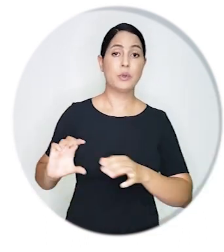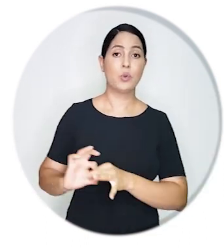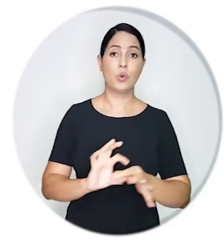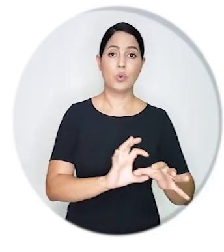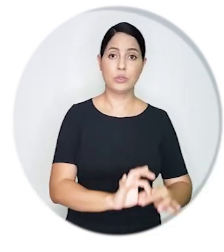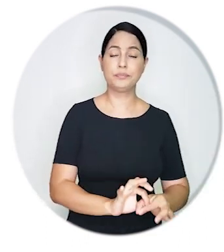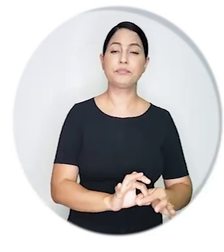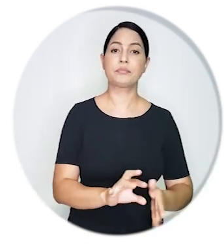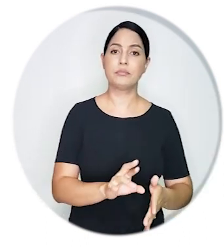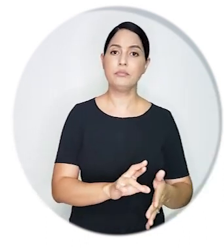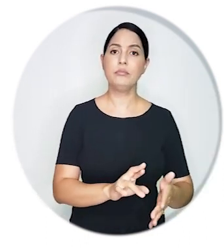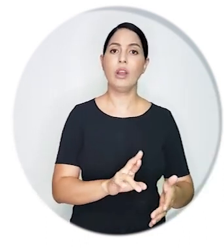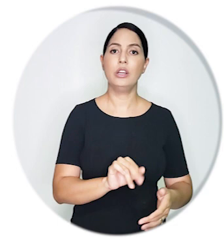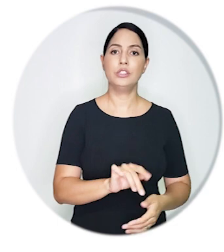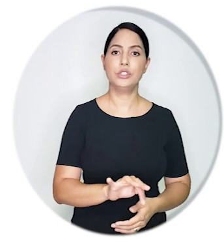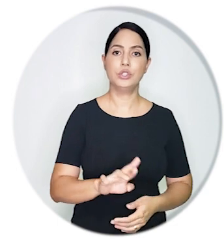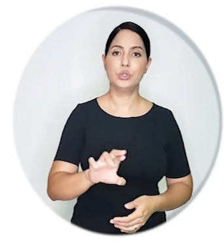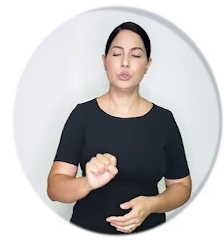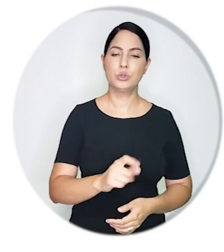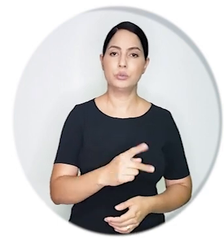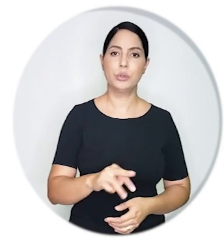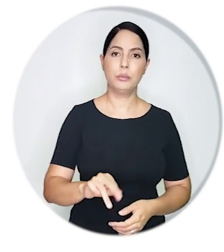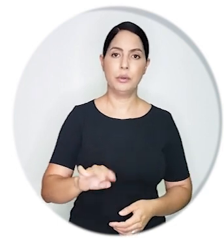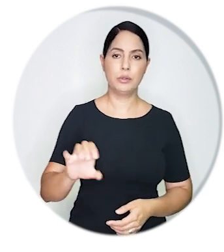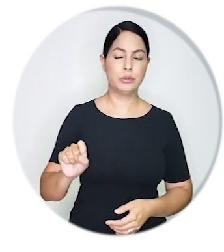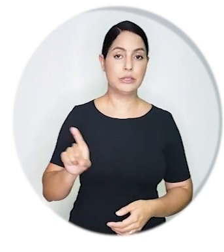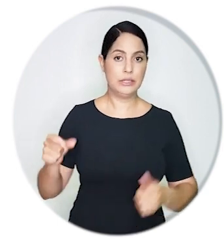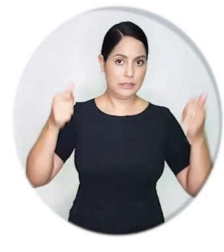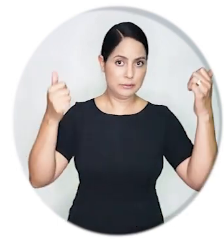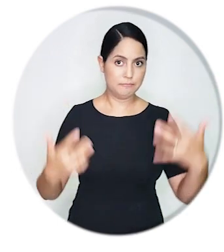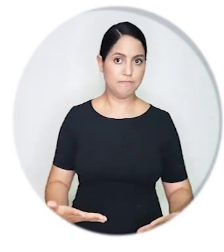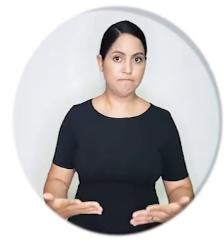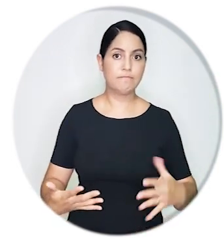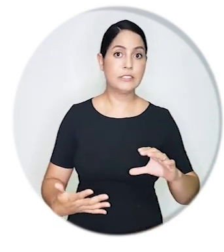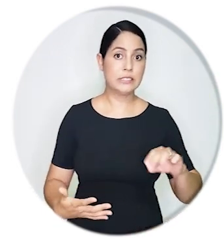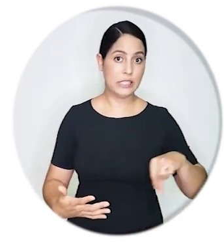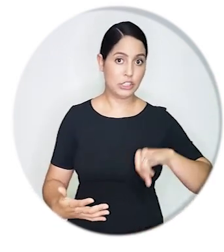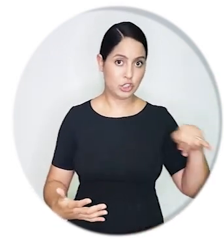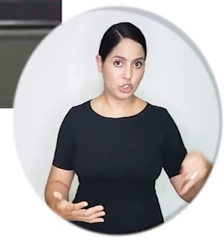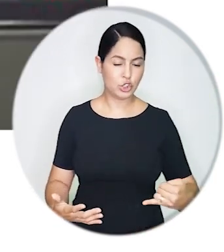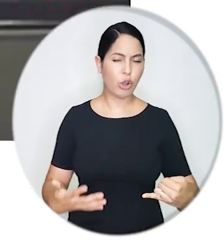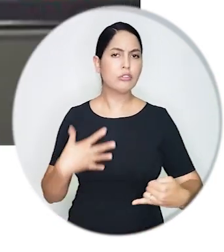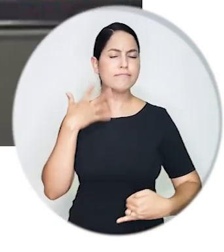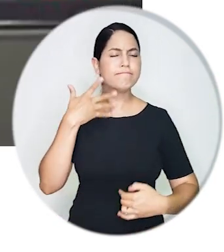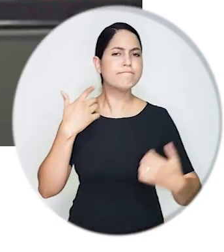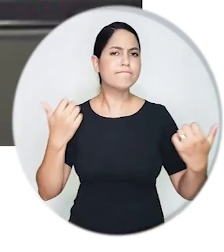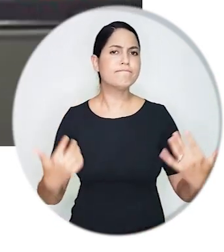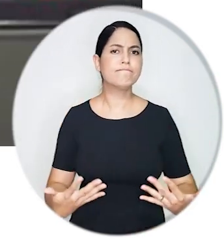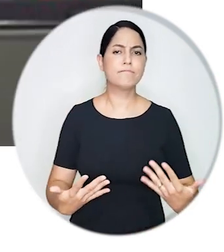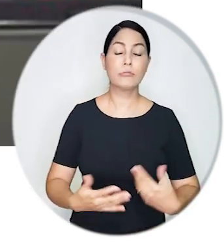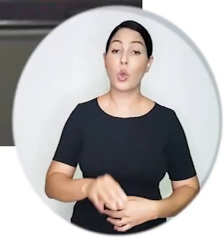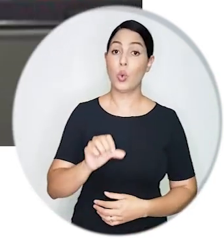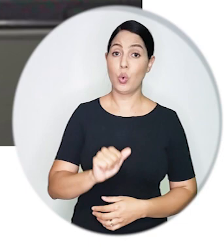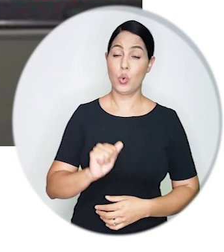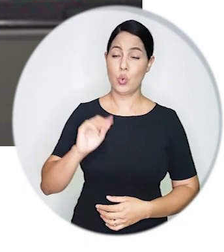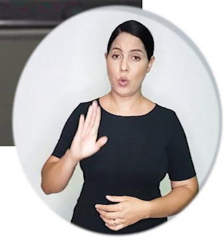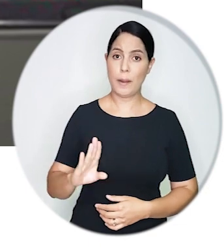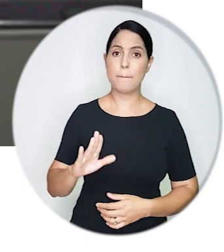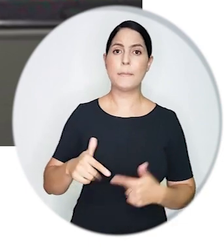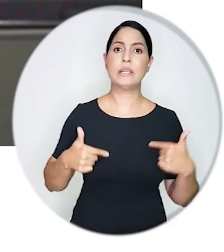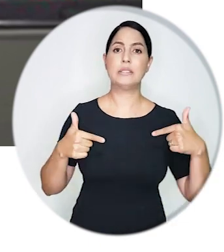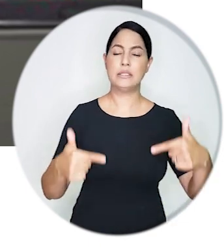Eletrônico de Registros Públicos, realizada no Conselho Nacional de Justiça. Para Leonardo, abre aspas, a presença da OAB